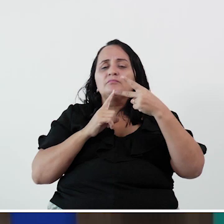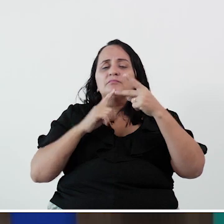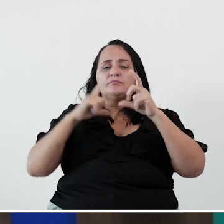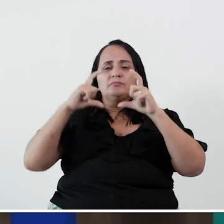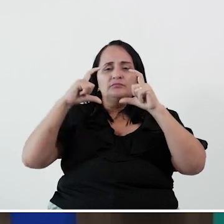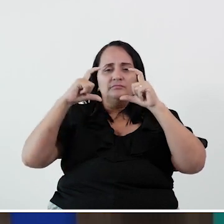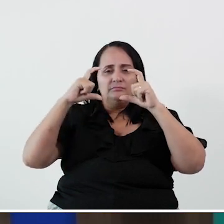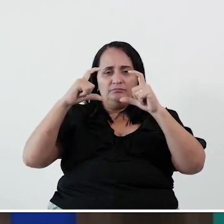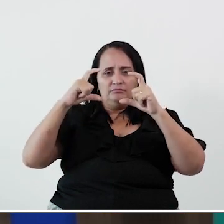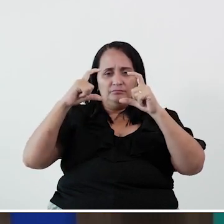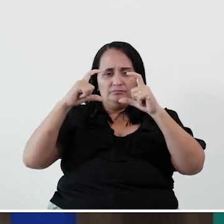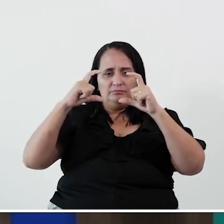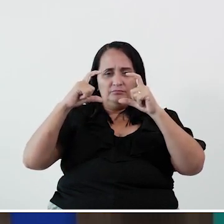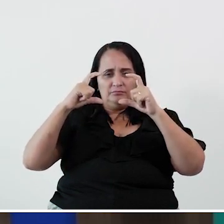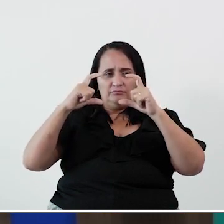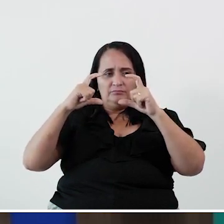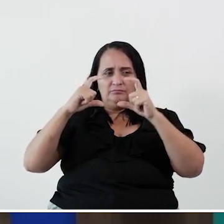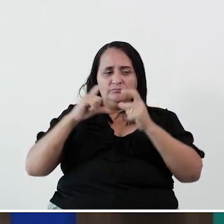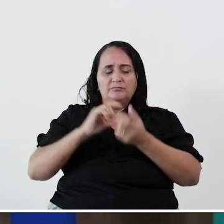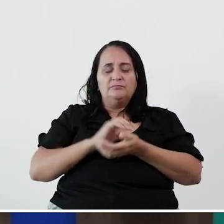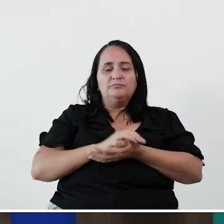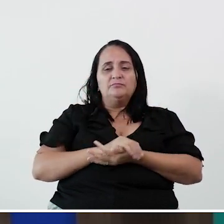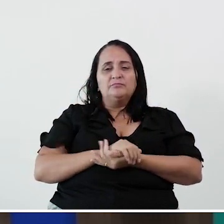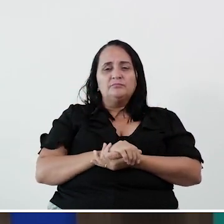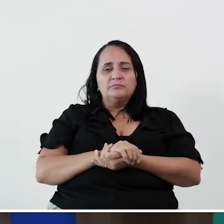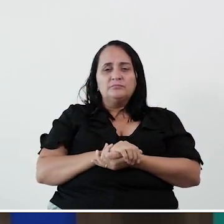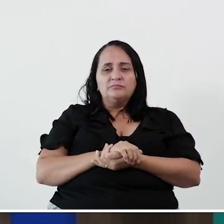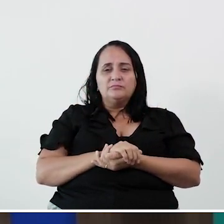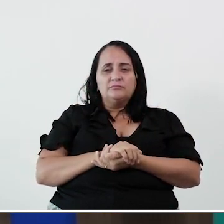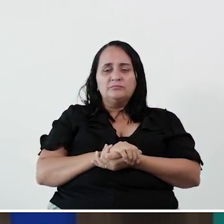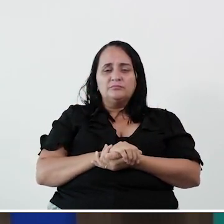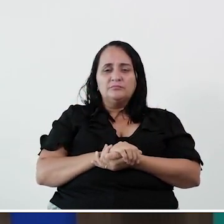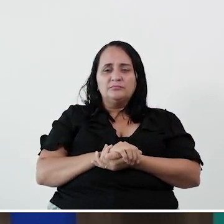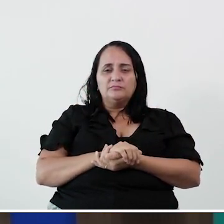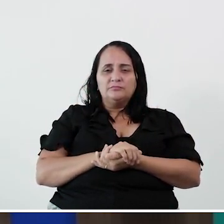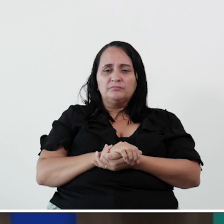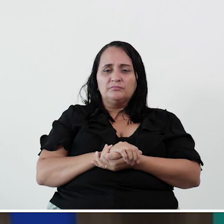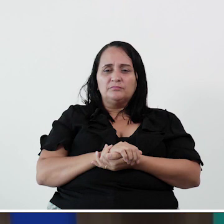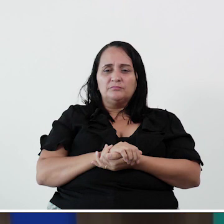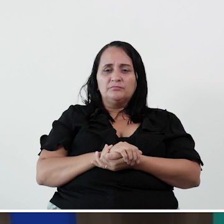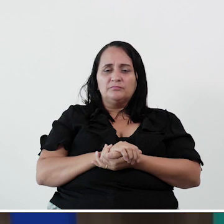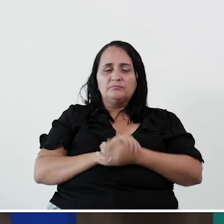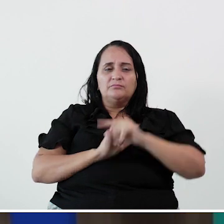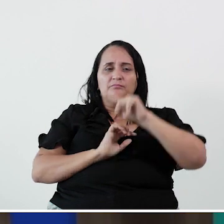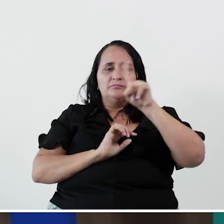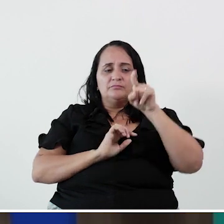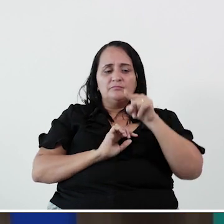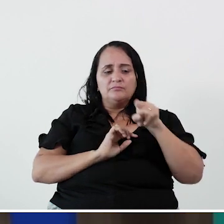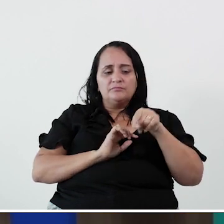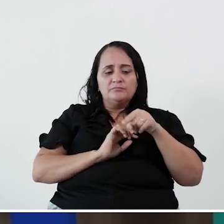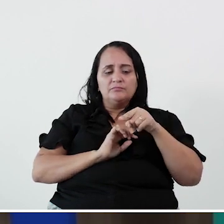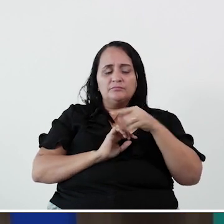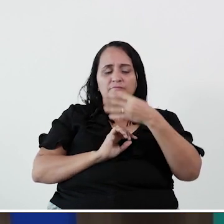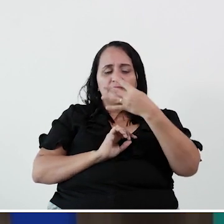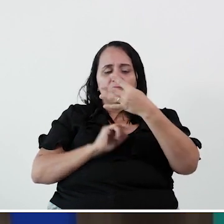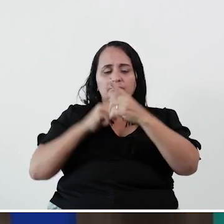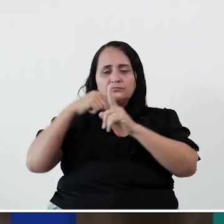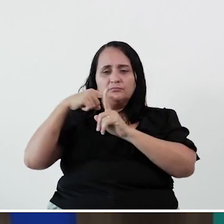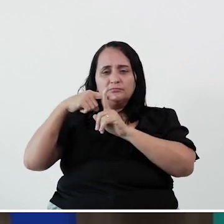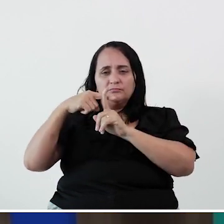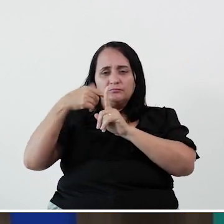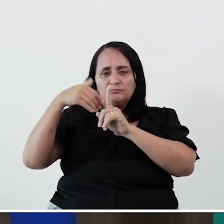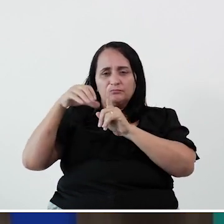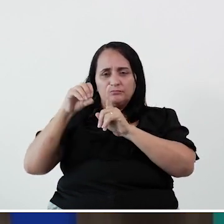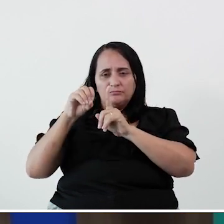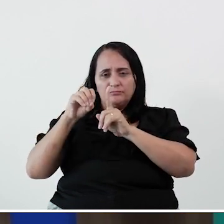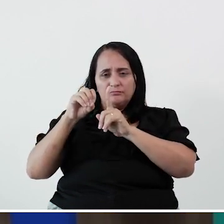aparecem entre colchetes, que é a segunda. Então, vamos lá. Eu repito, chaves, 4 mais